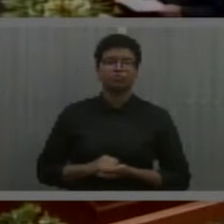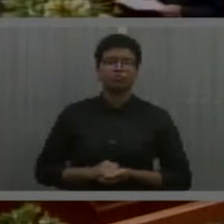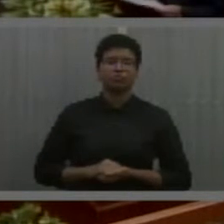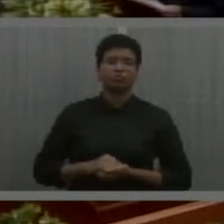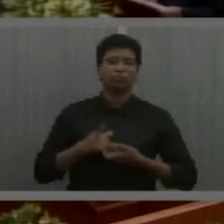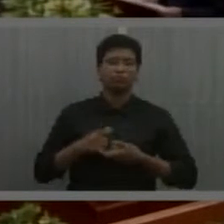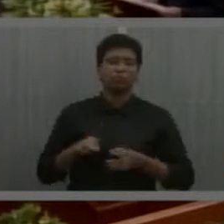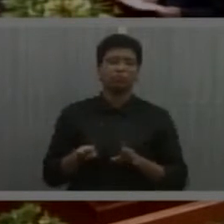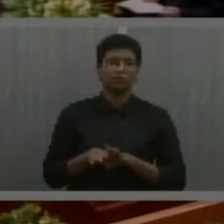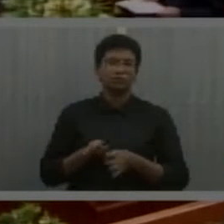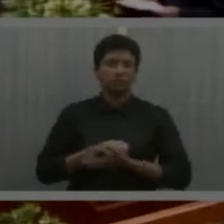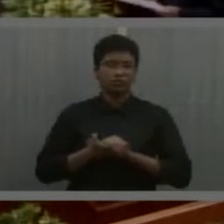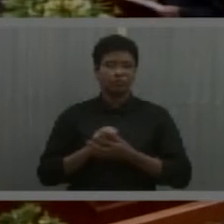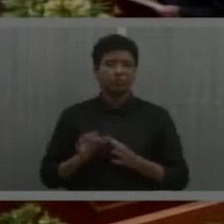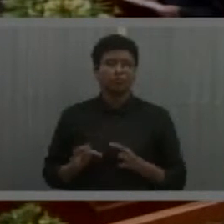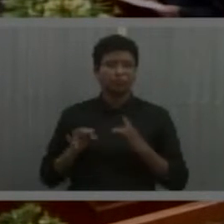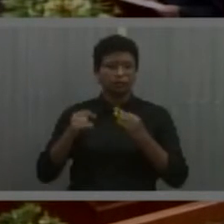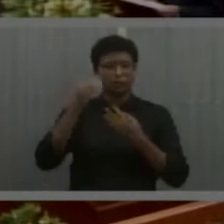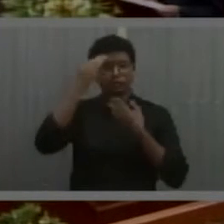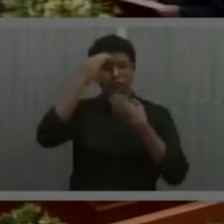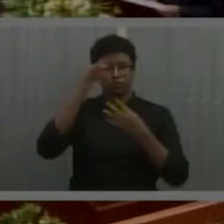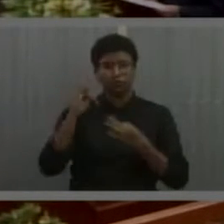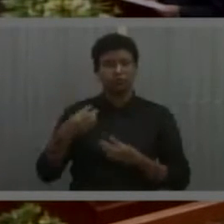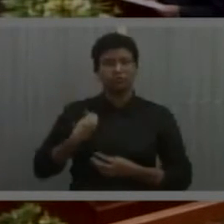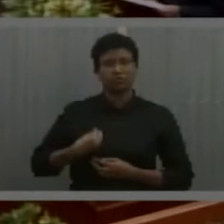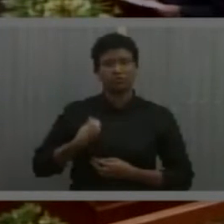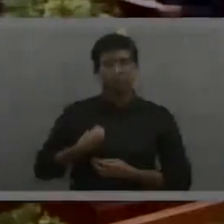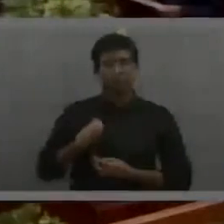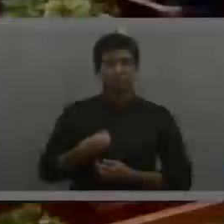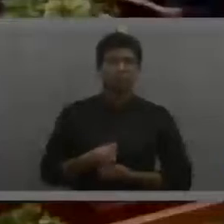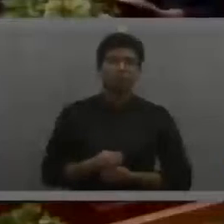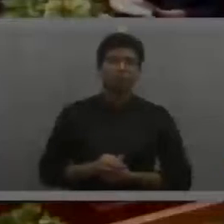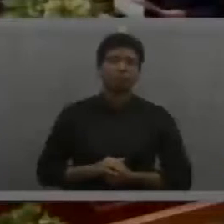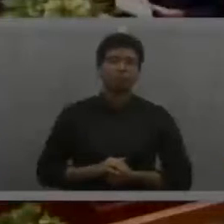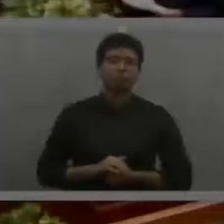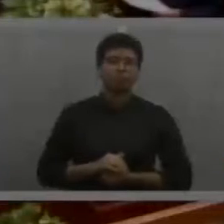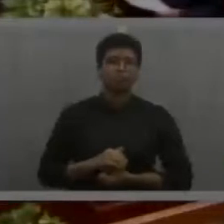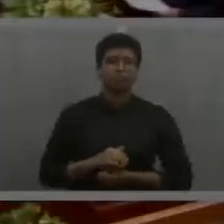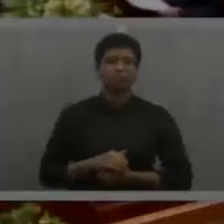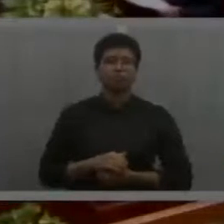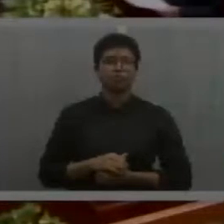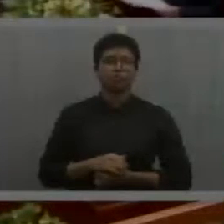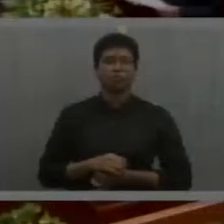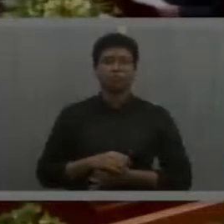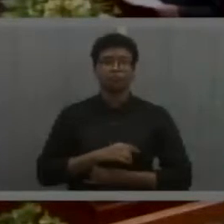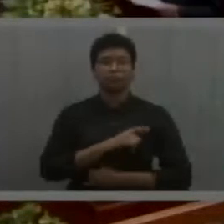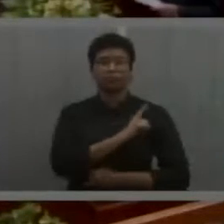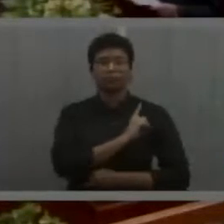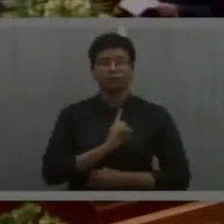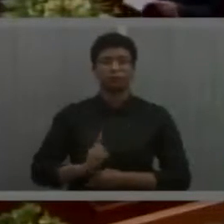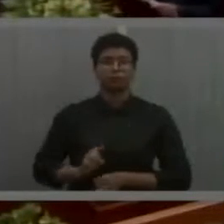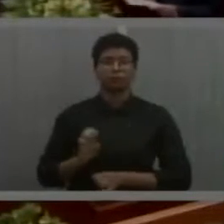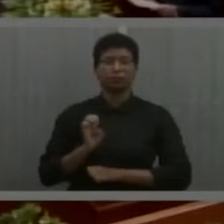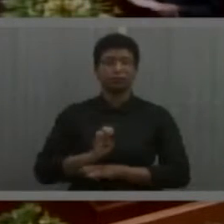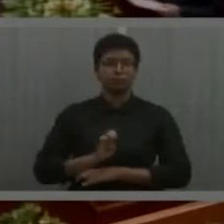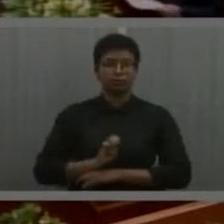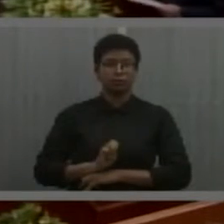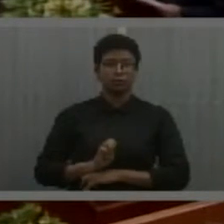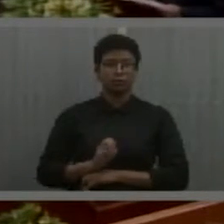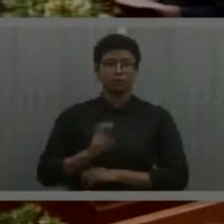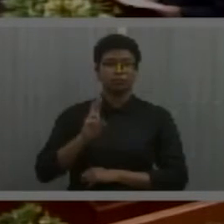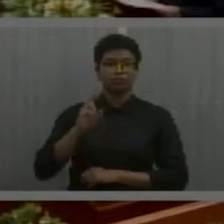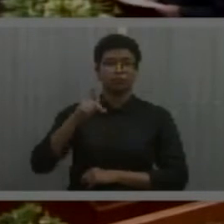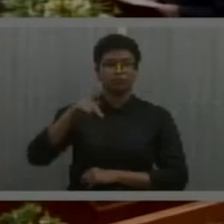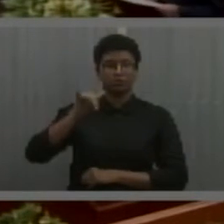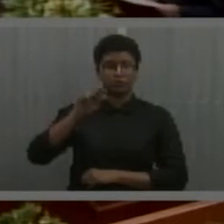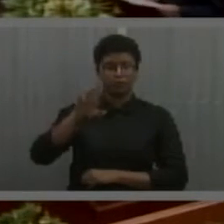o governador, né, a gente vai suspender agora um pouquinho aqui para você acompanhar um pouquinho o pronunciamento do vice-presidente da República,